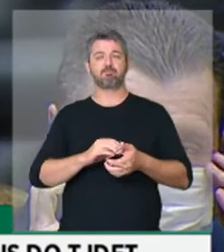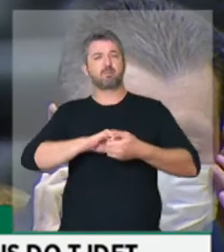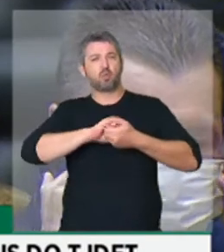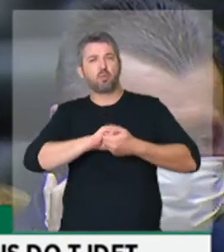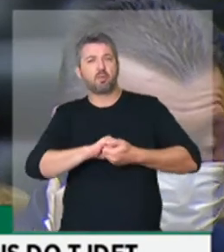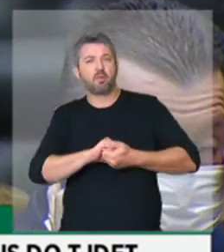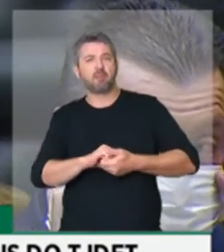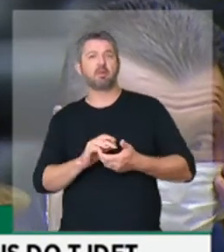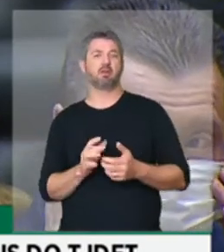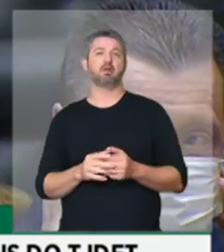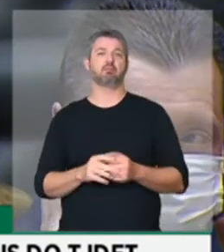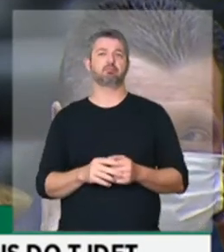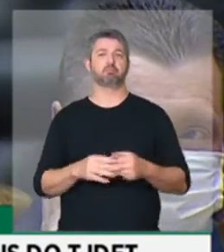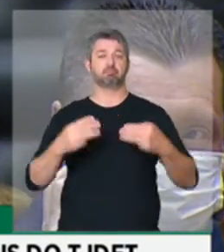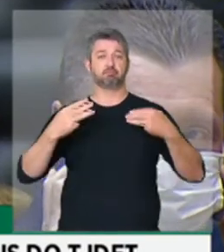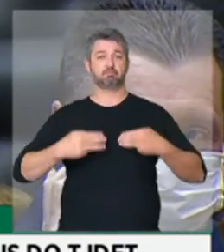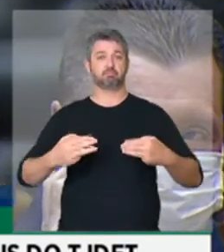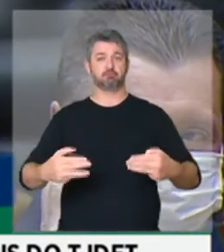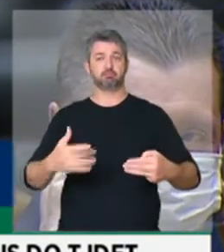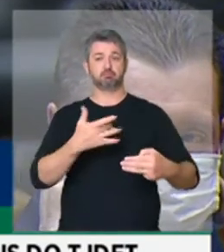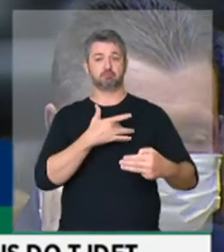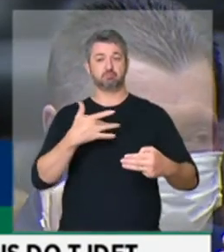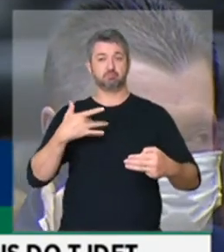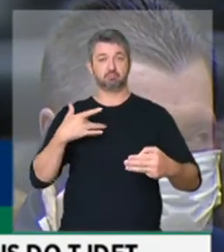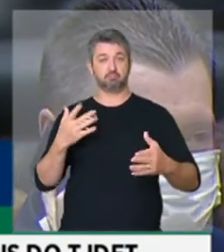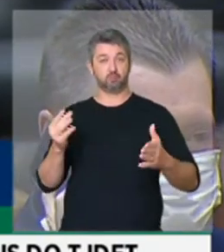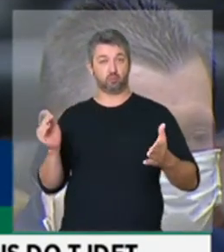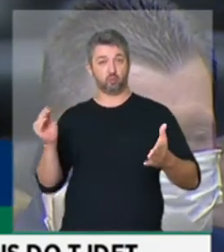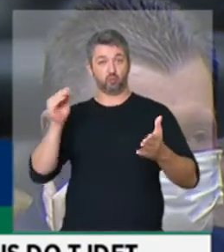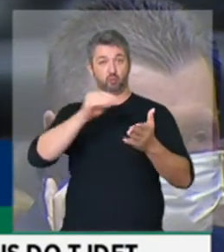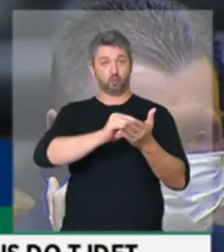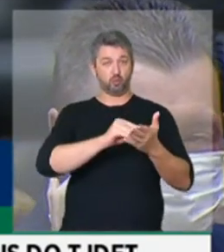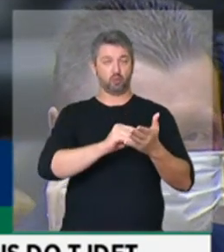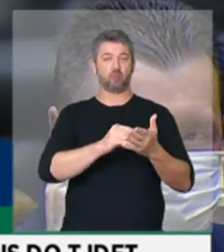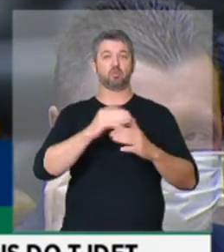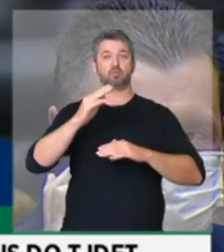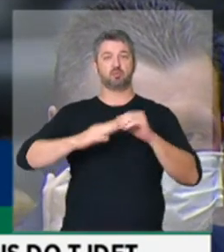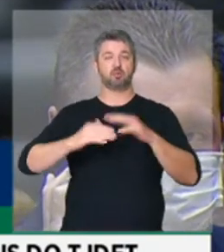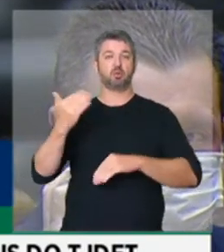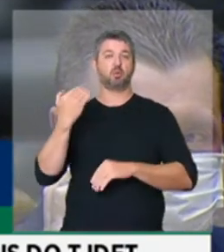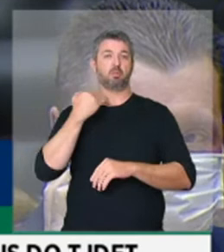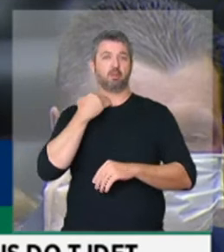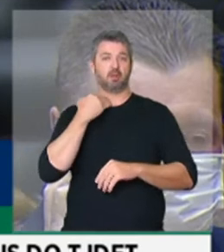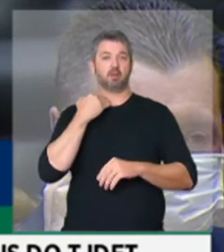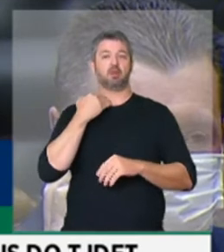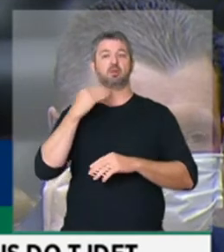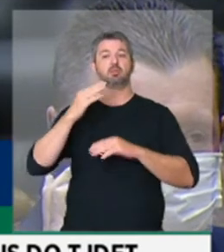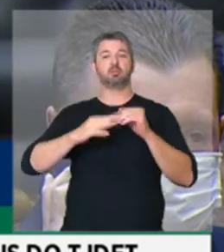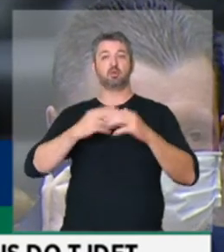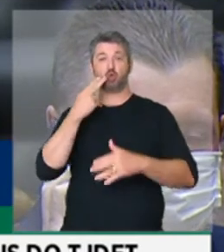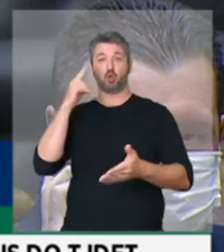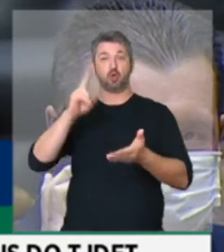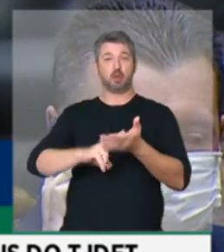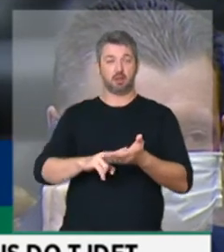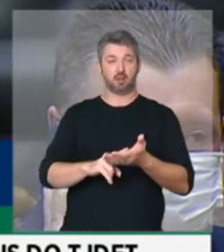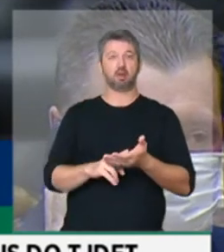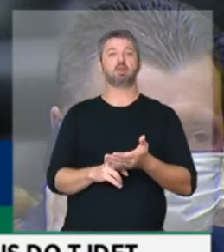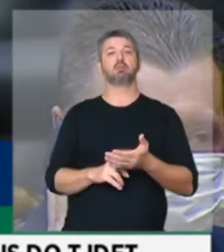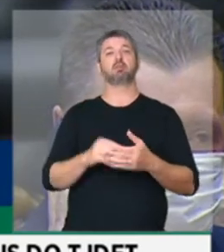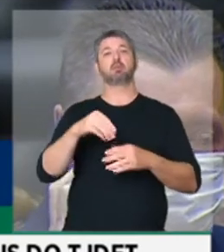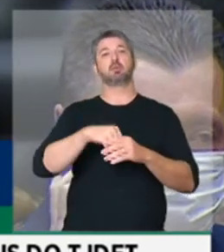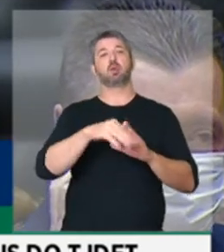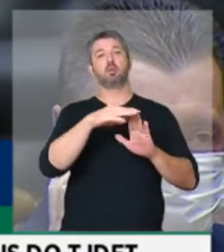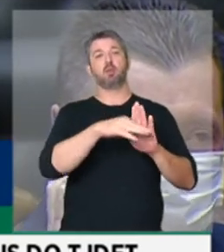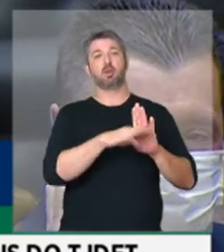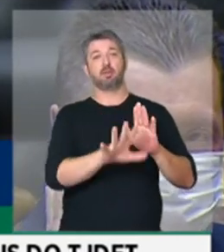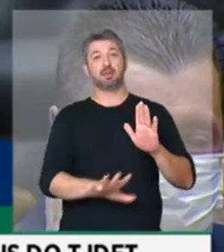o Ministério da Saúde, que incluiu os bancários e os trabalhadores de Correios no Plano